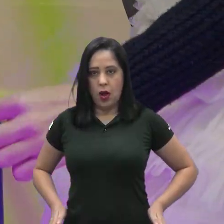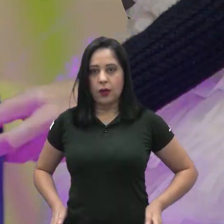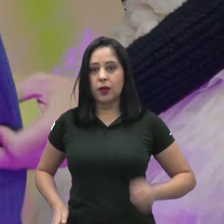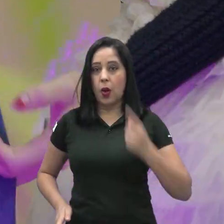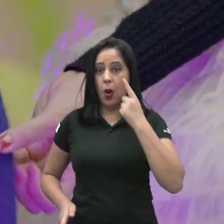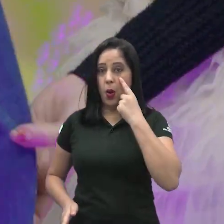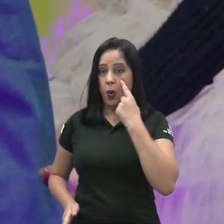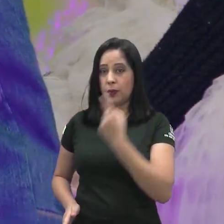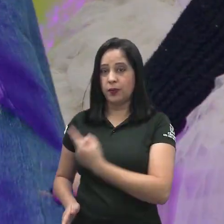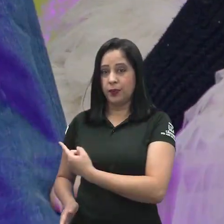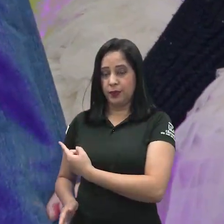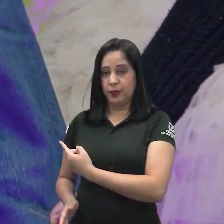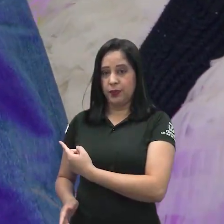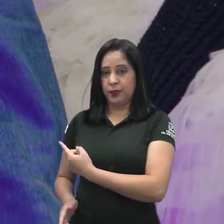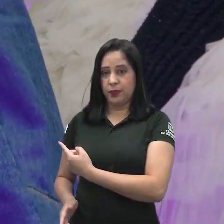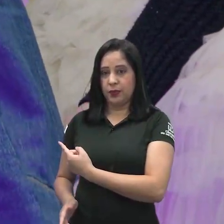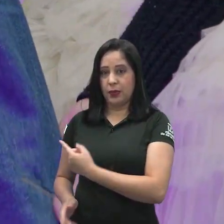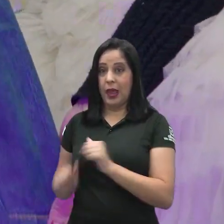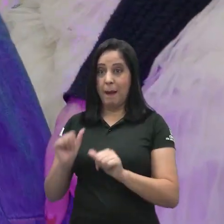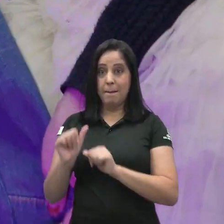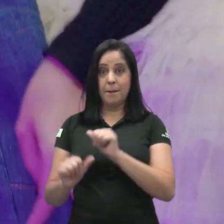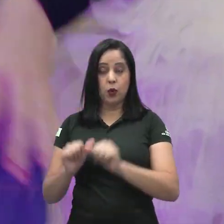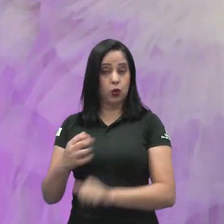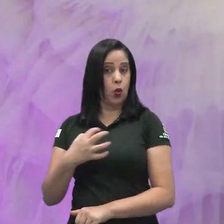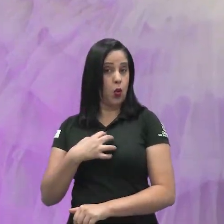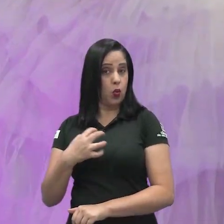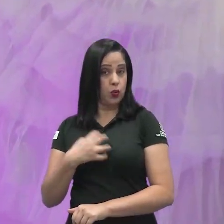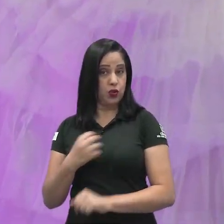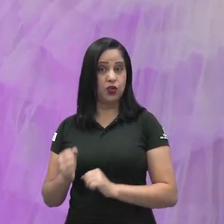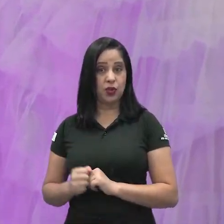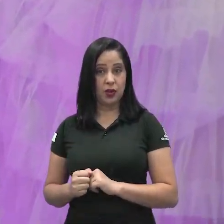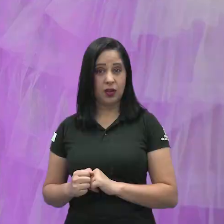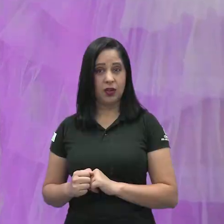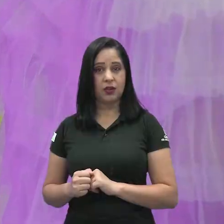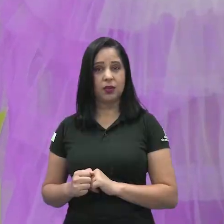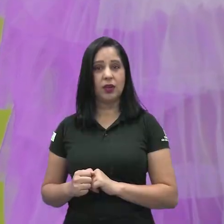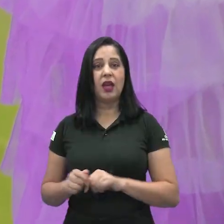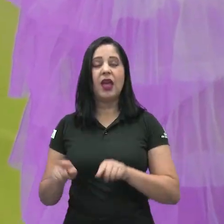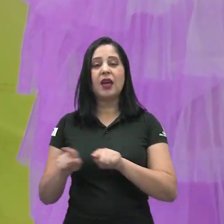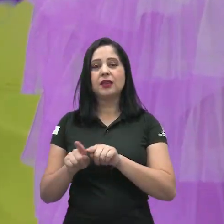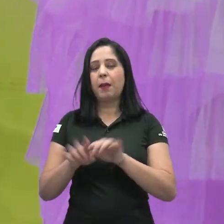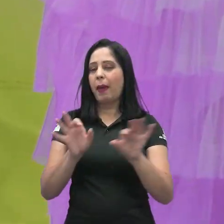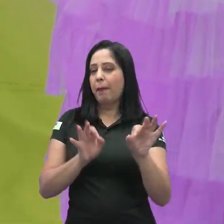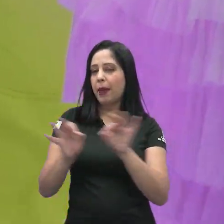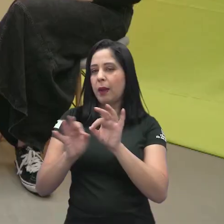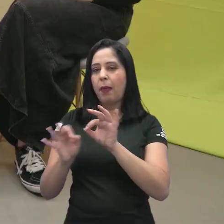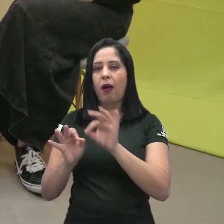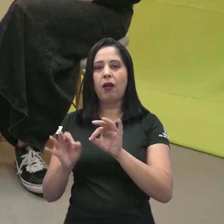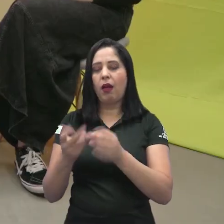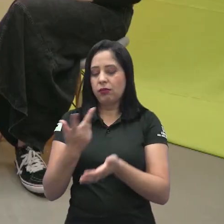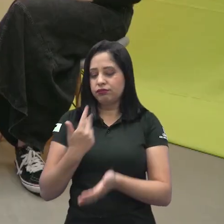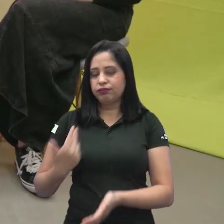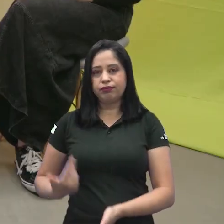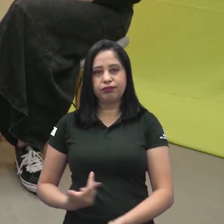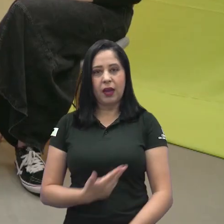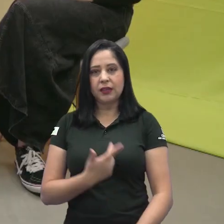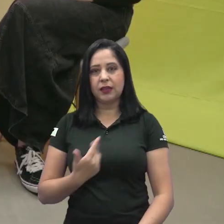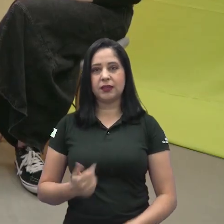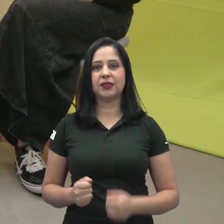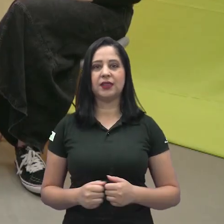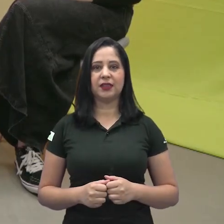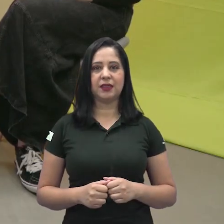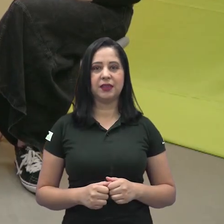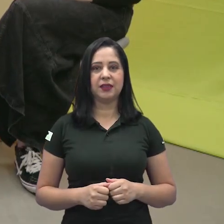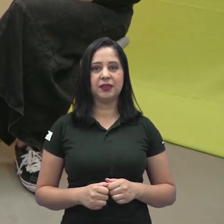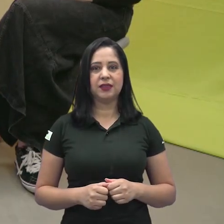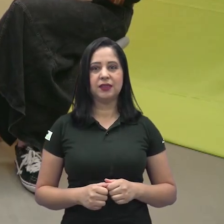lateral dela, que fez com que ela mudasse a modelagem. E aí a gente fez esse trabalho de customização com pintura atrás e na